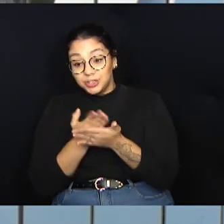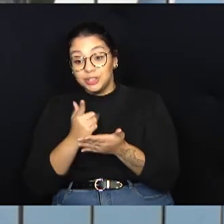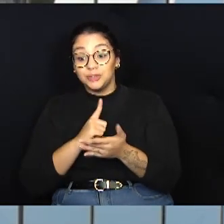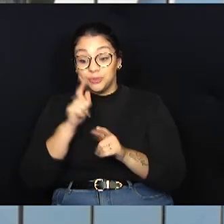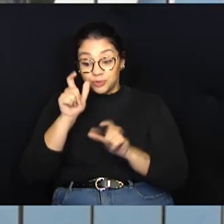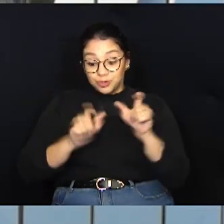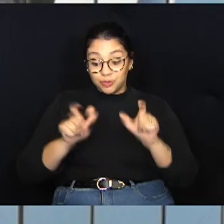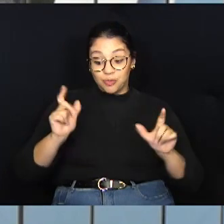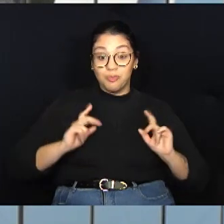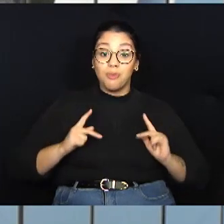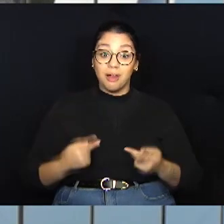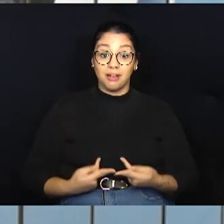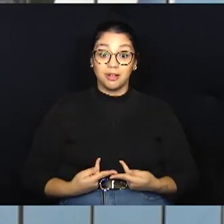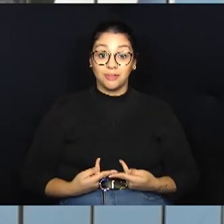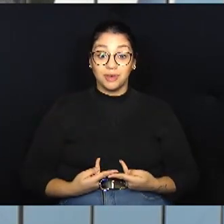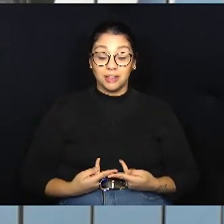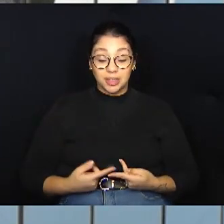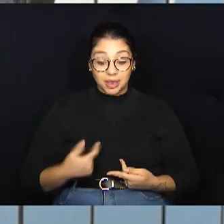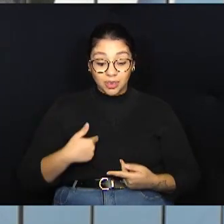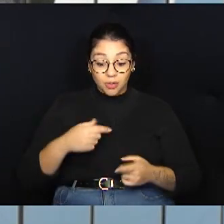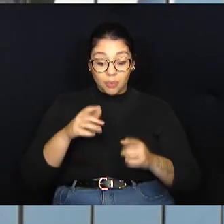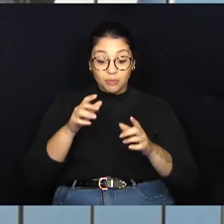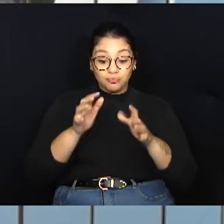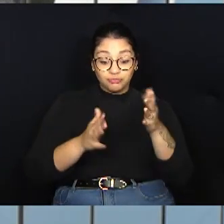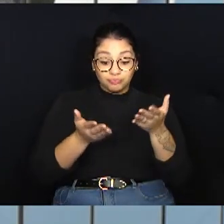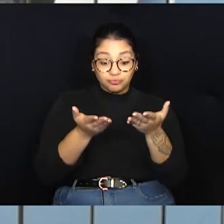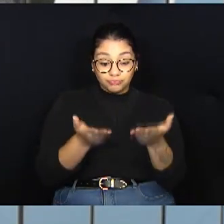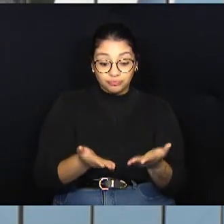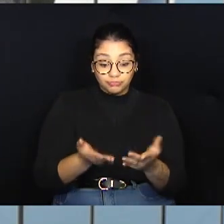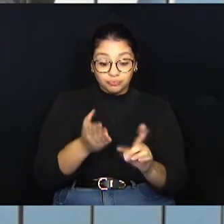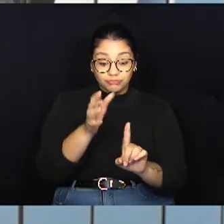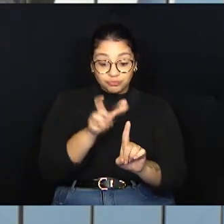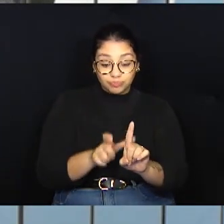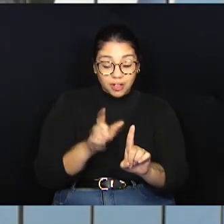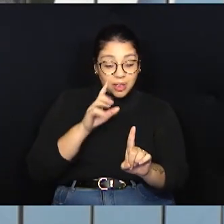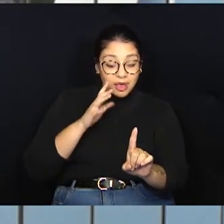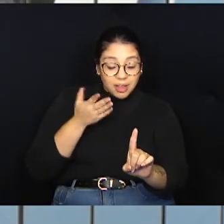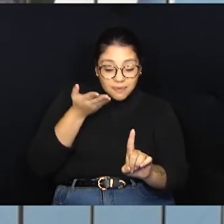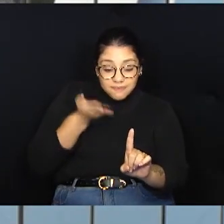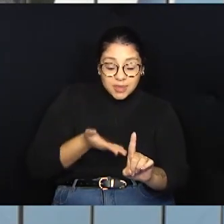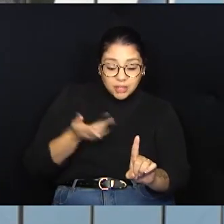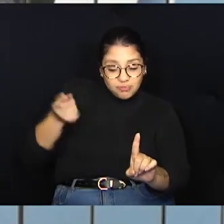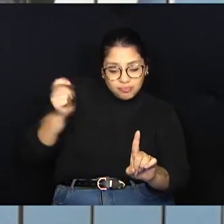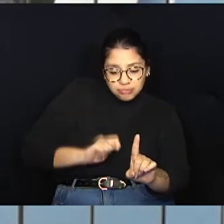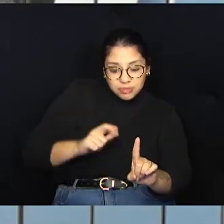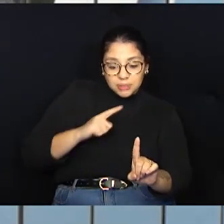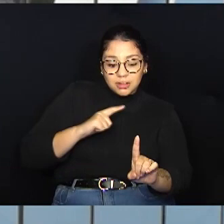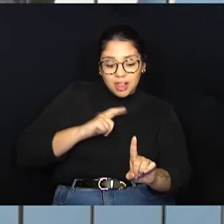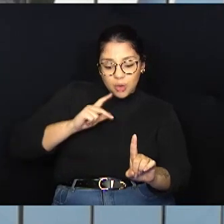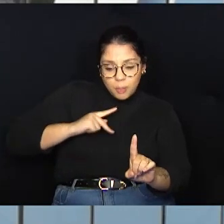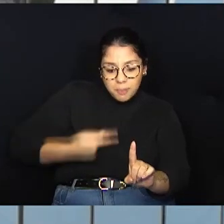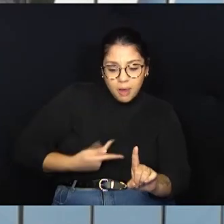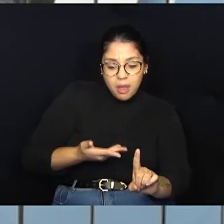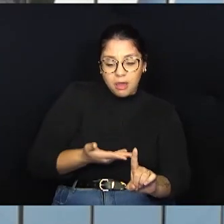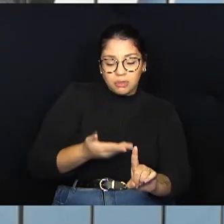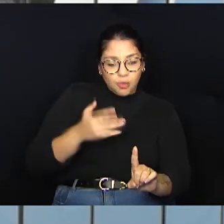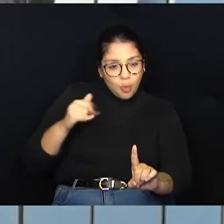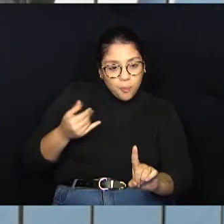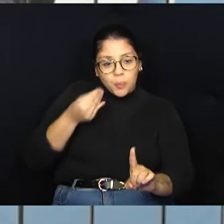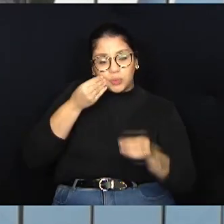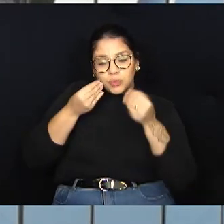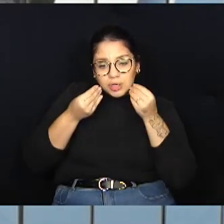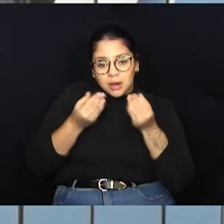humano. Eu olho para o ser humano e vejo uma potencialidade enorme, principalmente quando ele tem